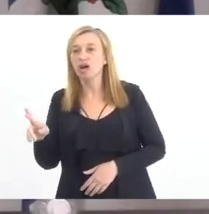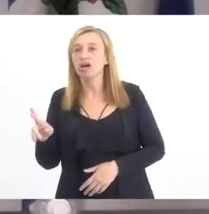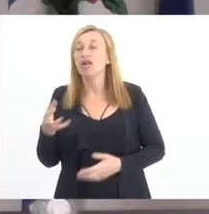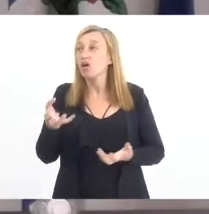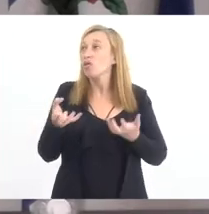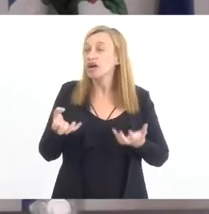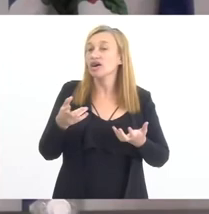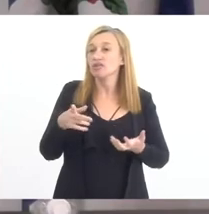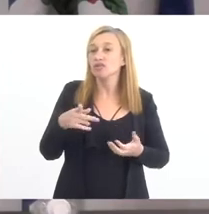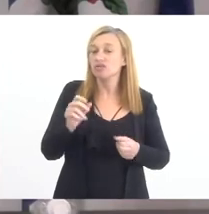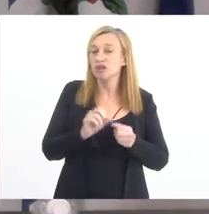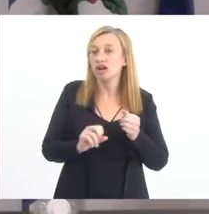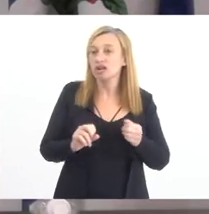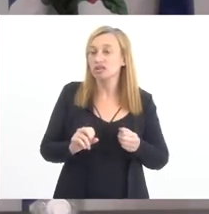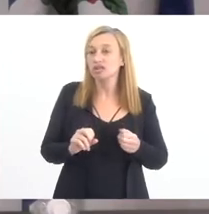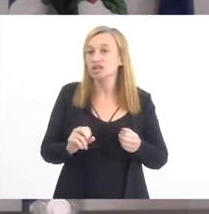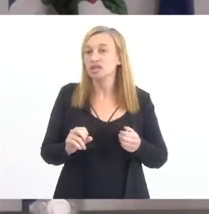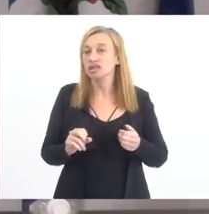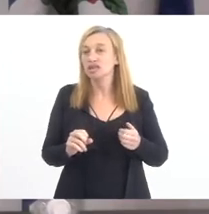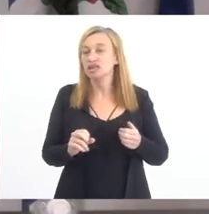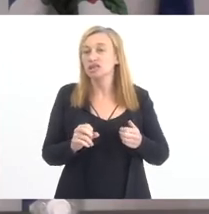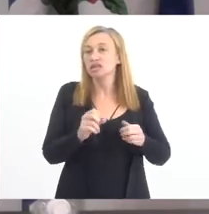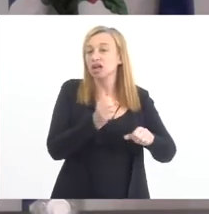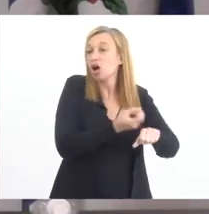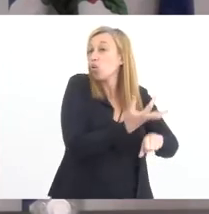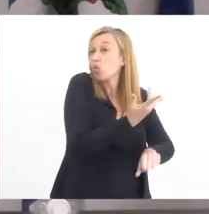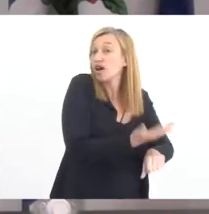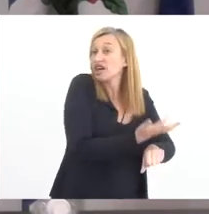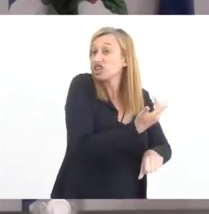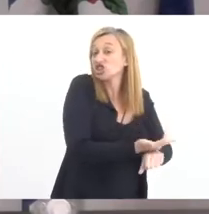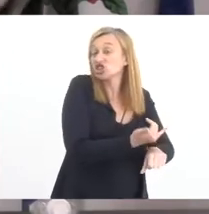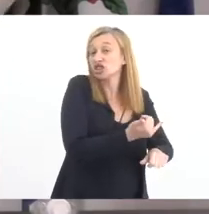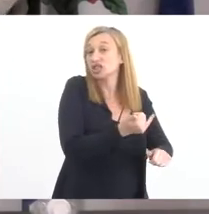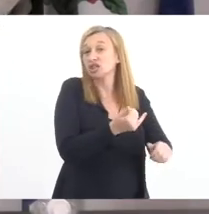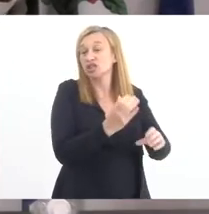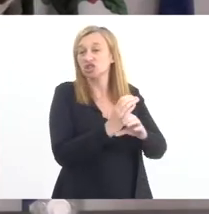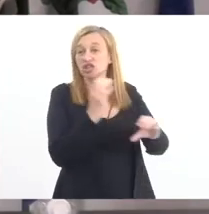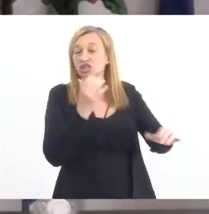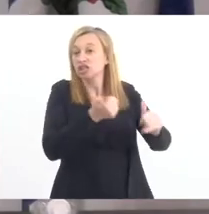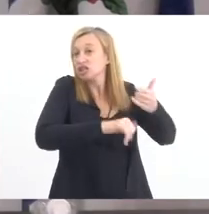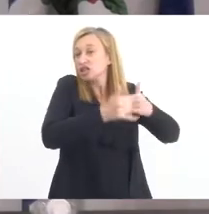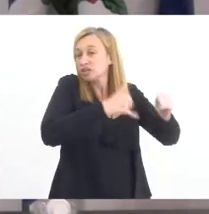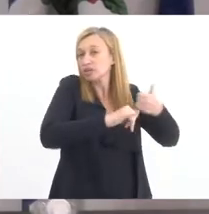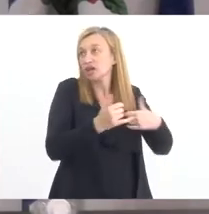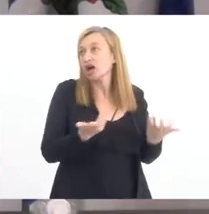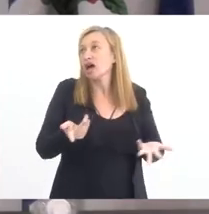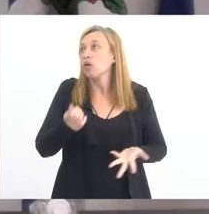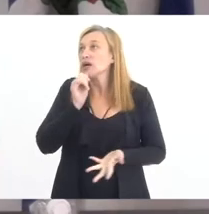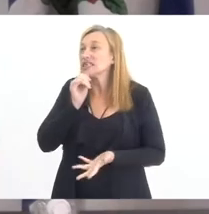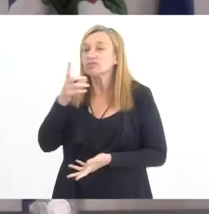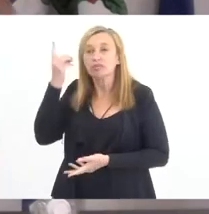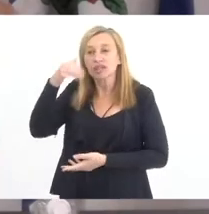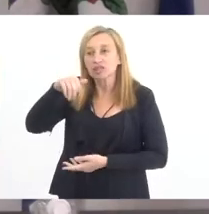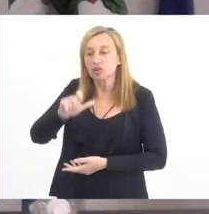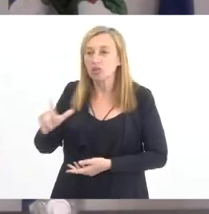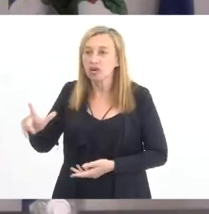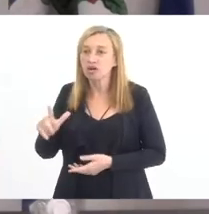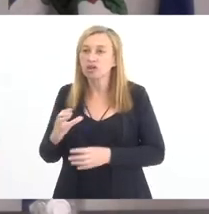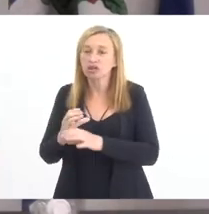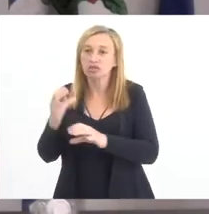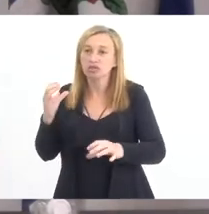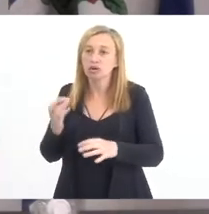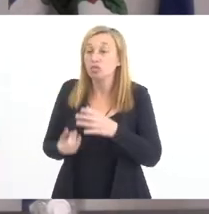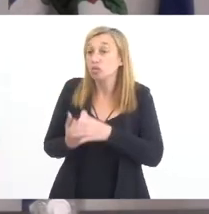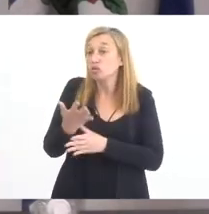engenharia química na UERJ. E o aluno que fala, eu quero fazer, citar aqui o exemplo do deputado Noel, o engenharia de produção na